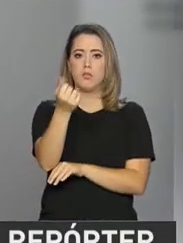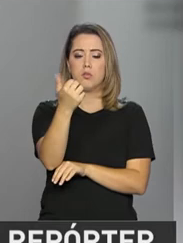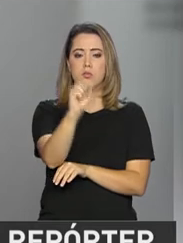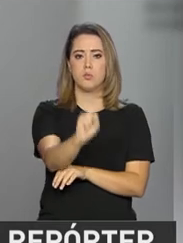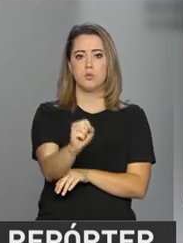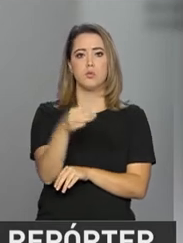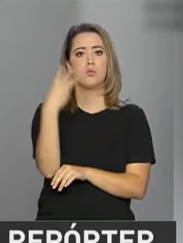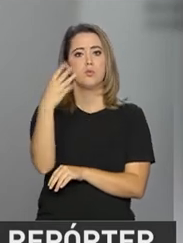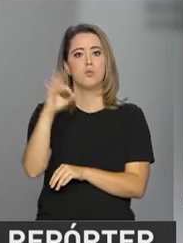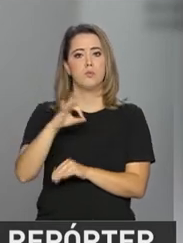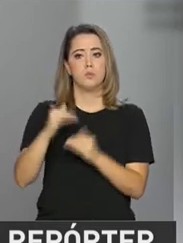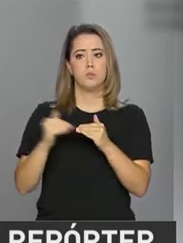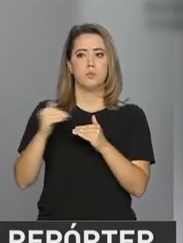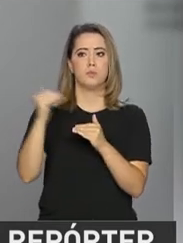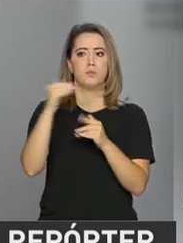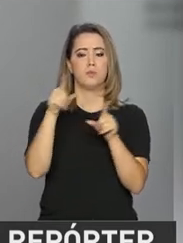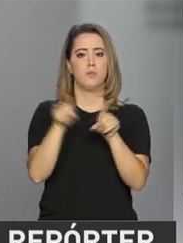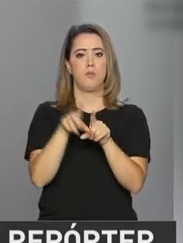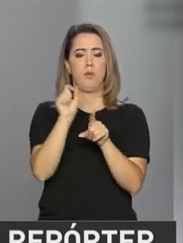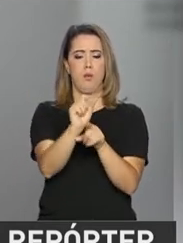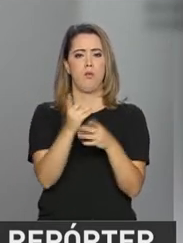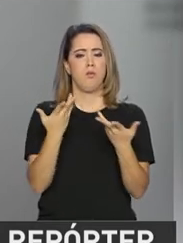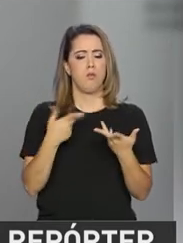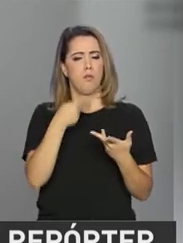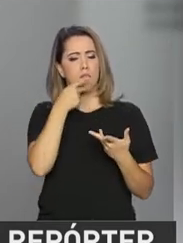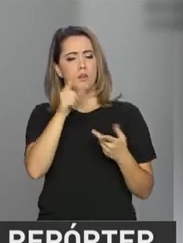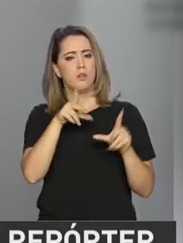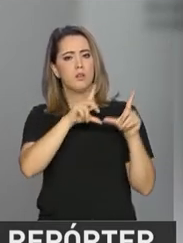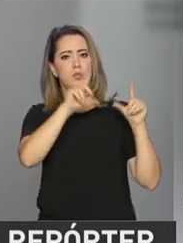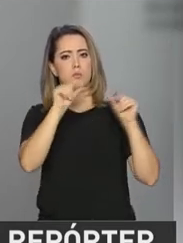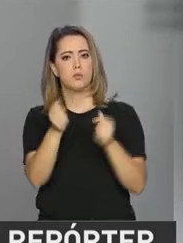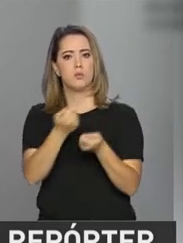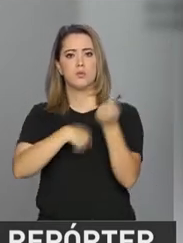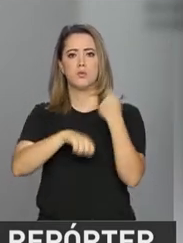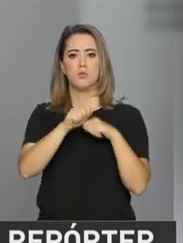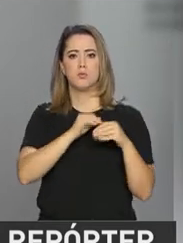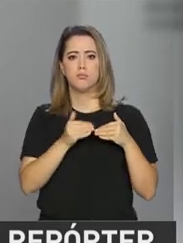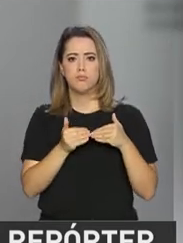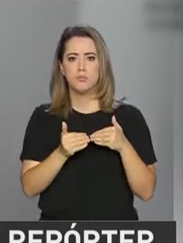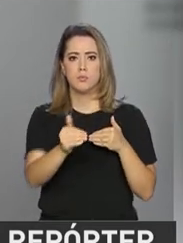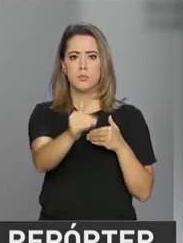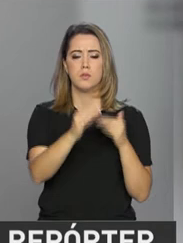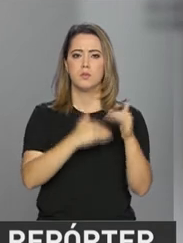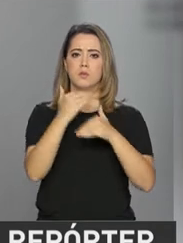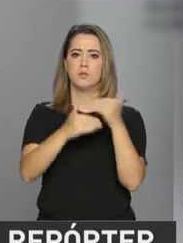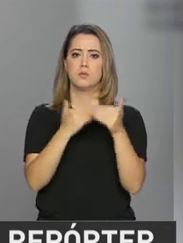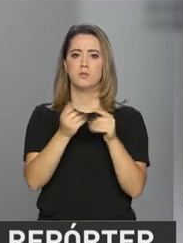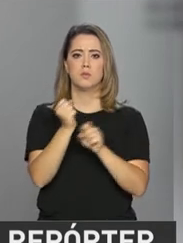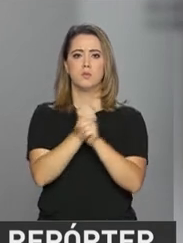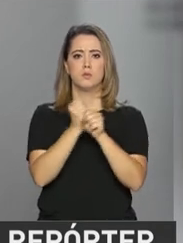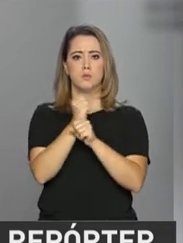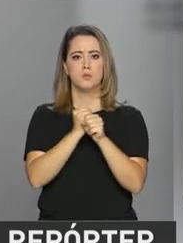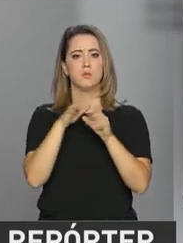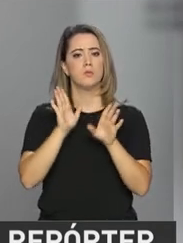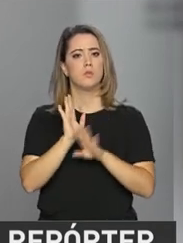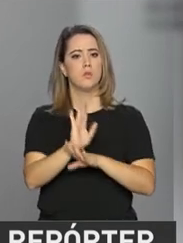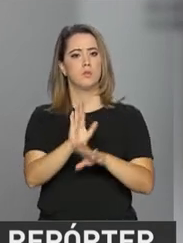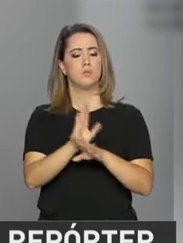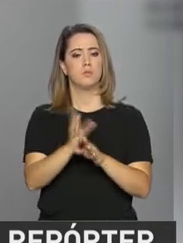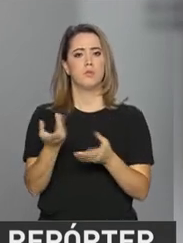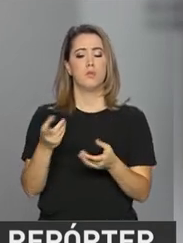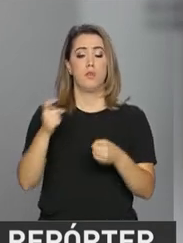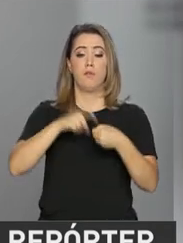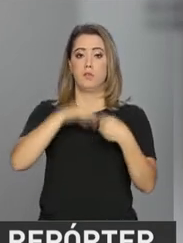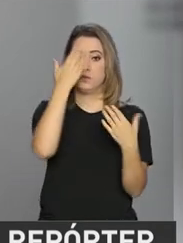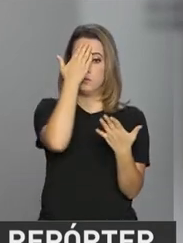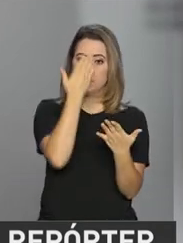segundo o ministro da fazenda a queda de juros de longo prazo ea previsão de crescimento nos próximos anos ajudam nessa